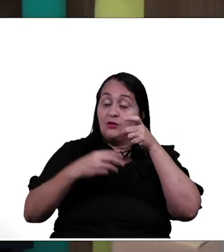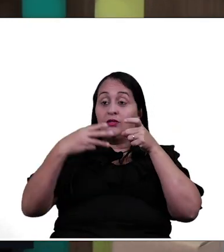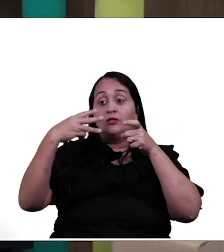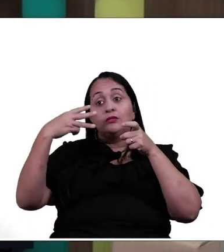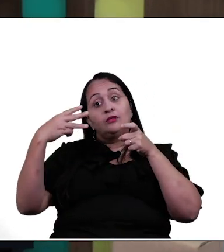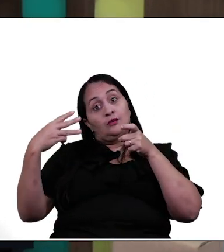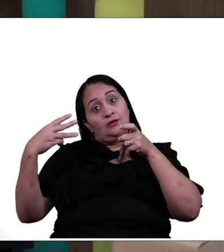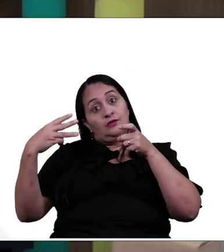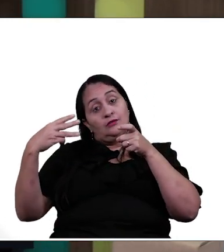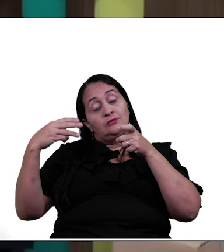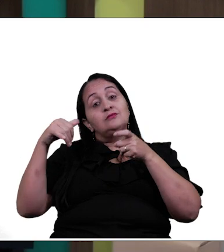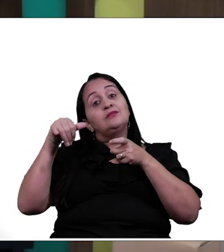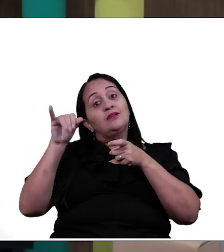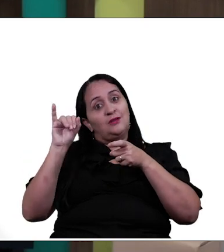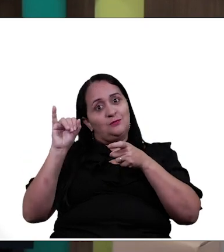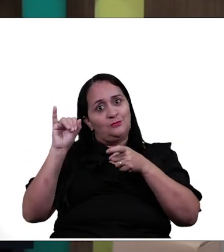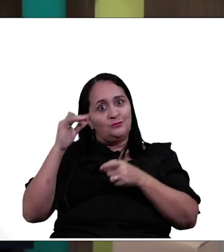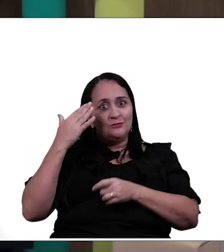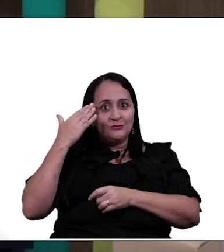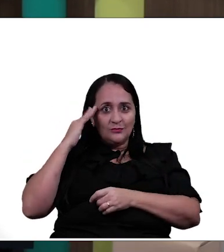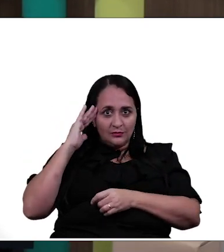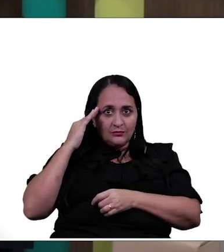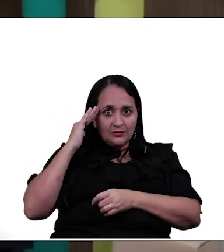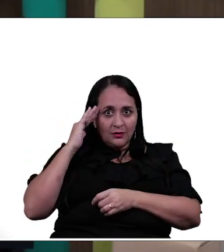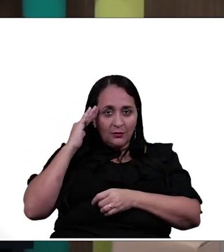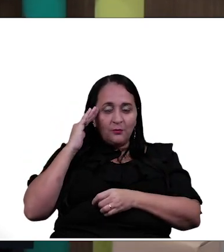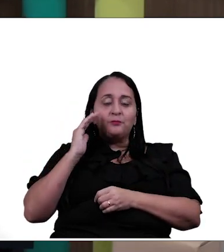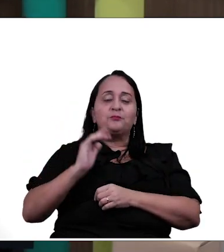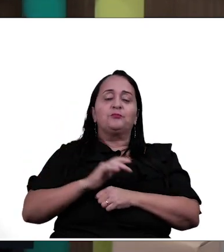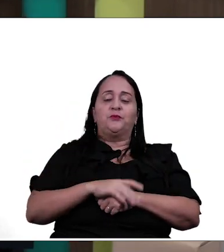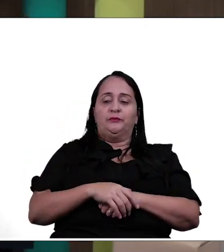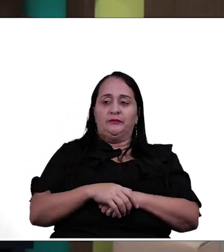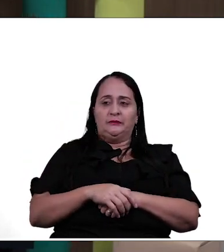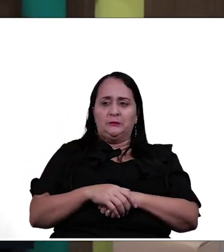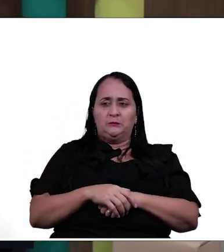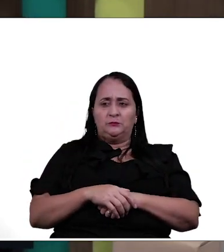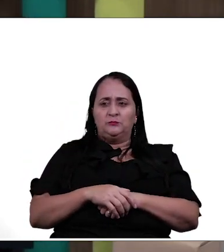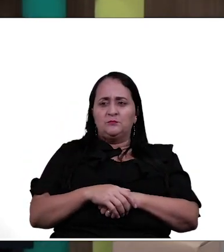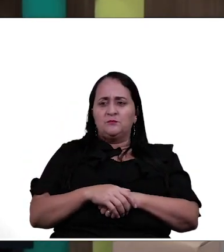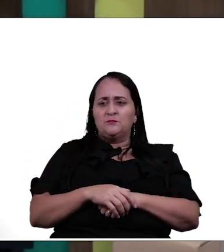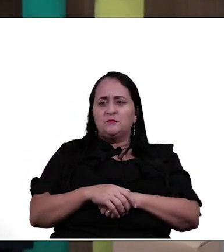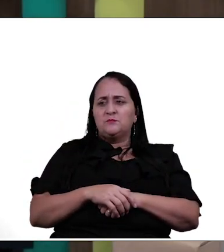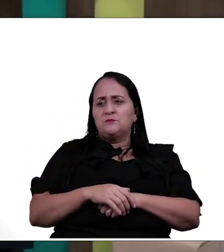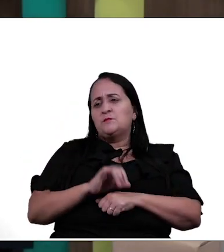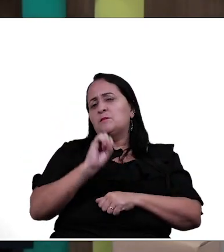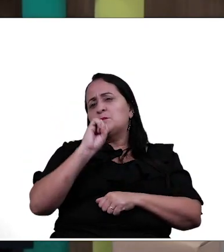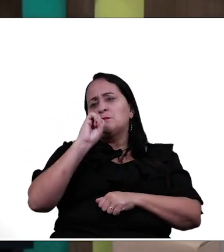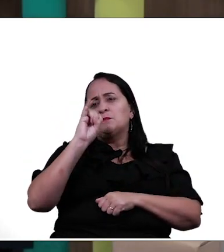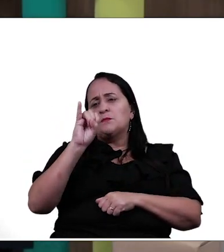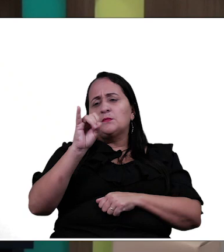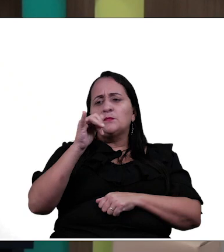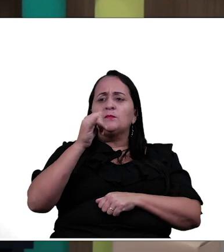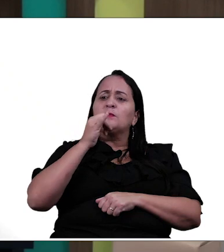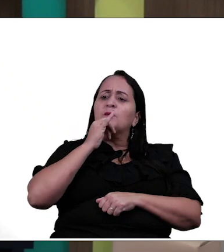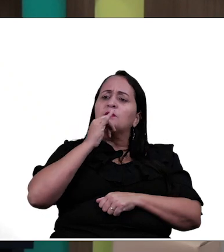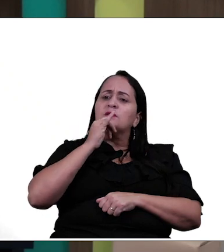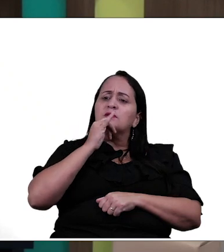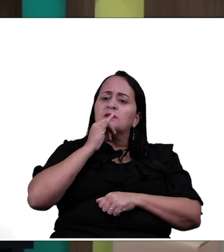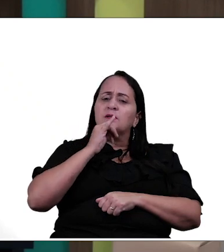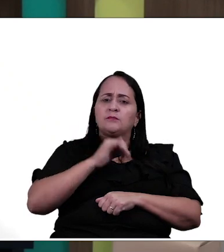racionais negativos, inclusive o zero. Quem seria